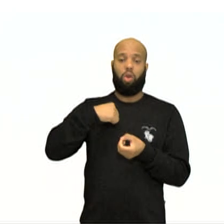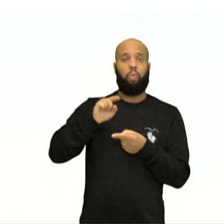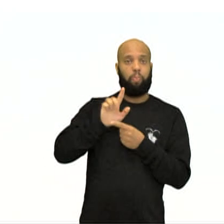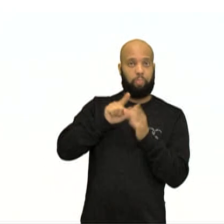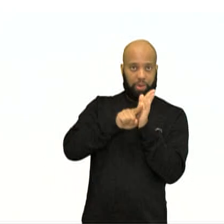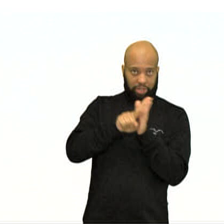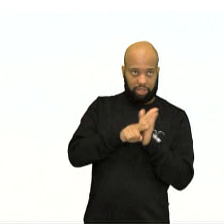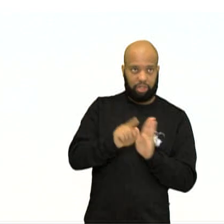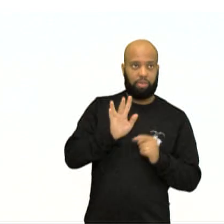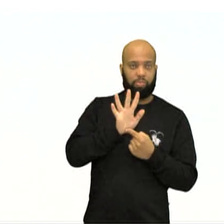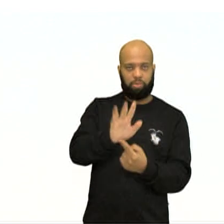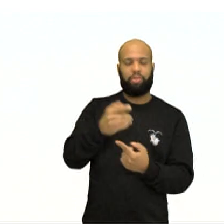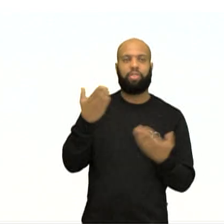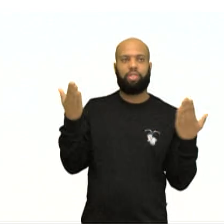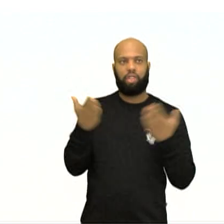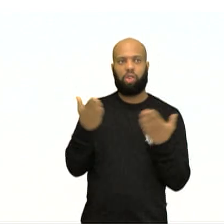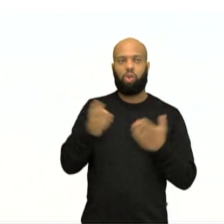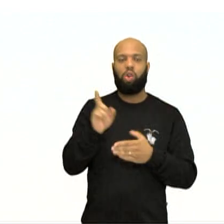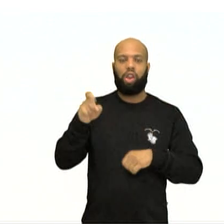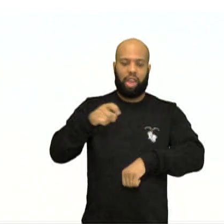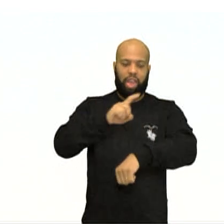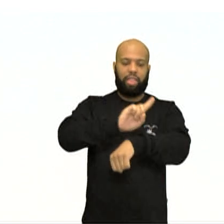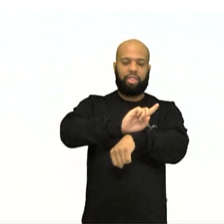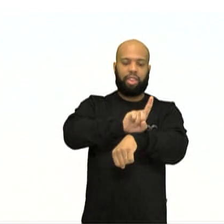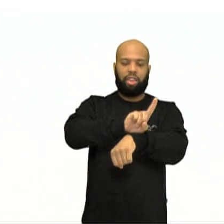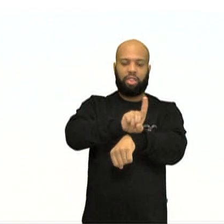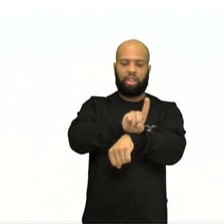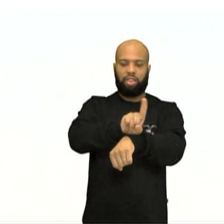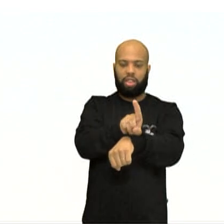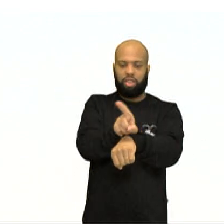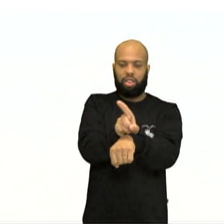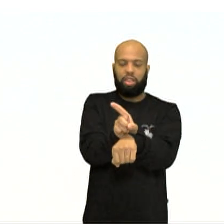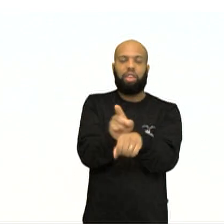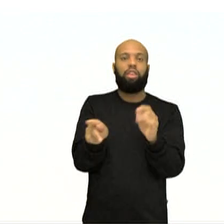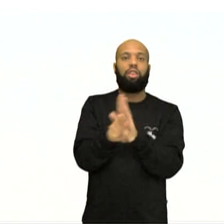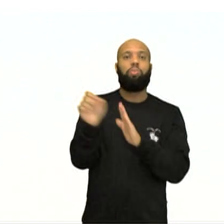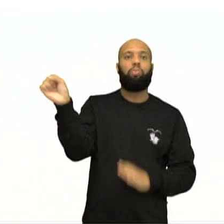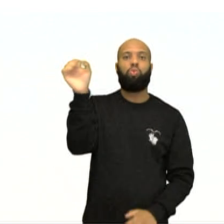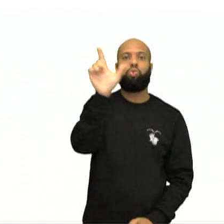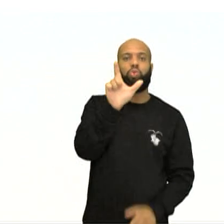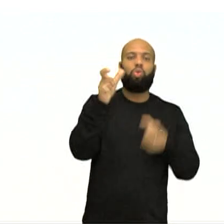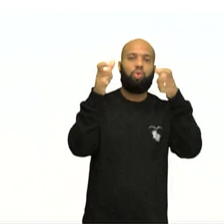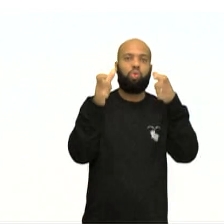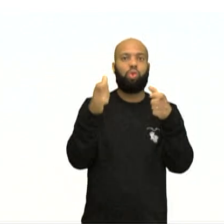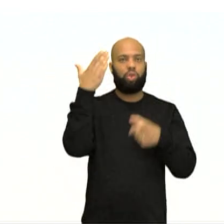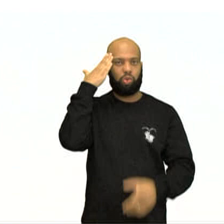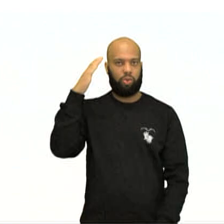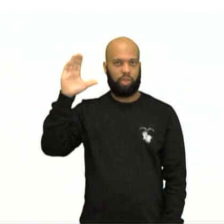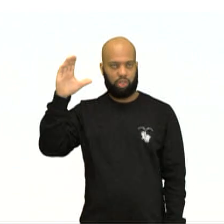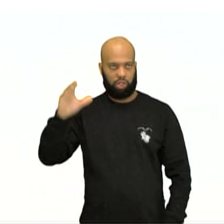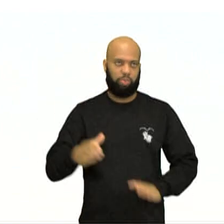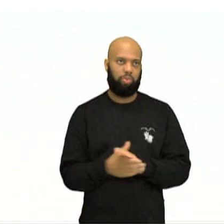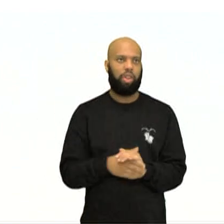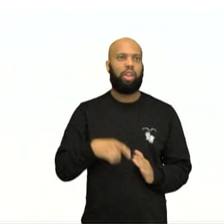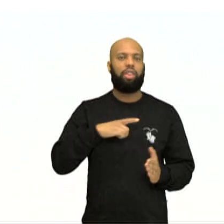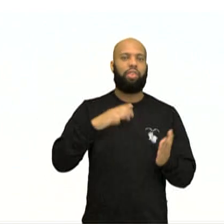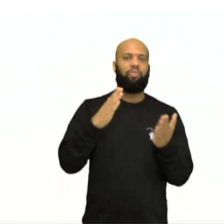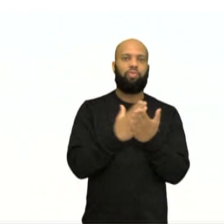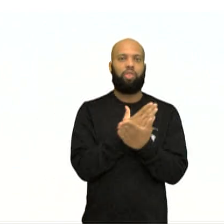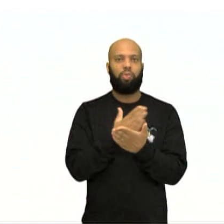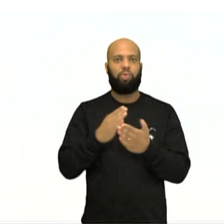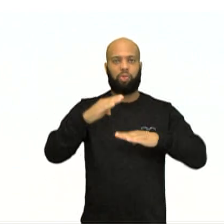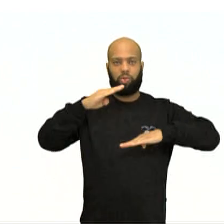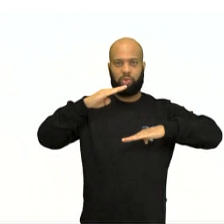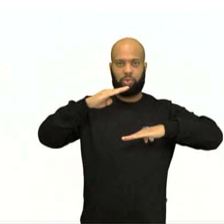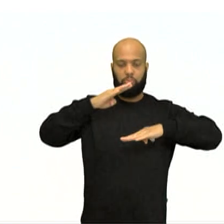exemplo. A figura é de um relógio de sol localizado na cidade de Curitiba. Alguns matemáticos, né,